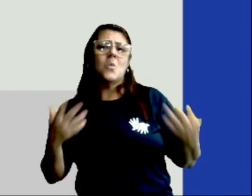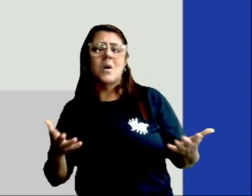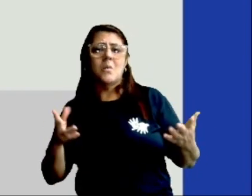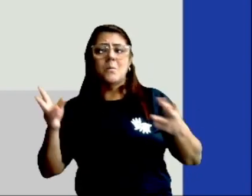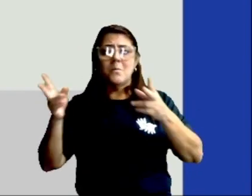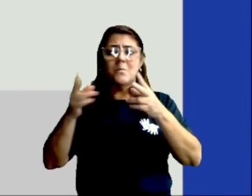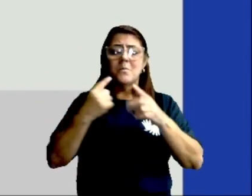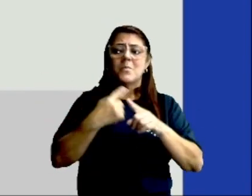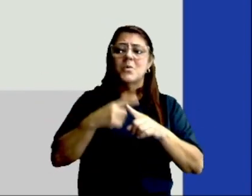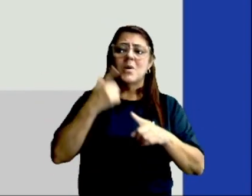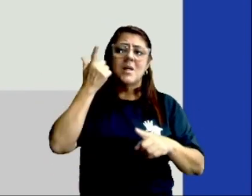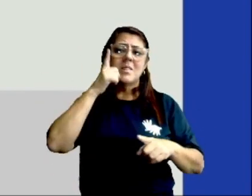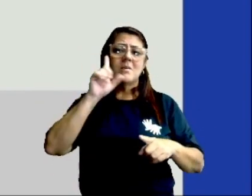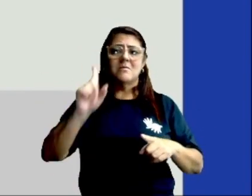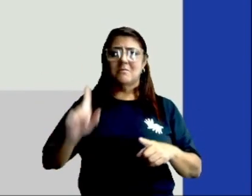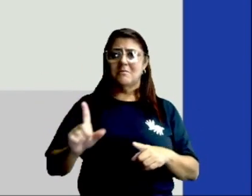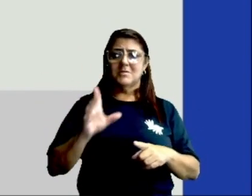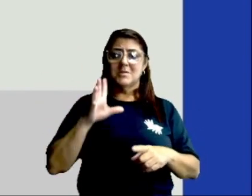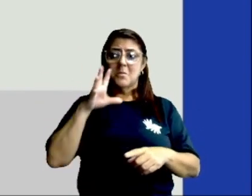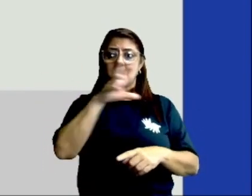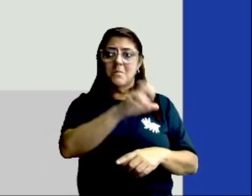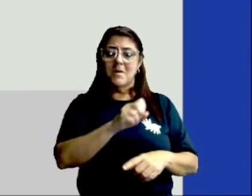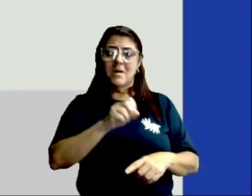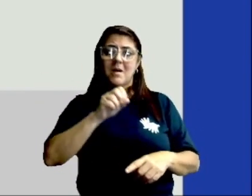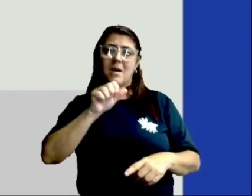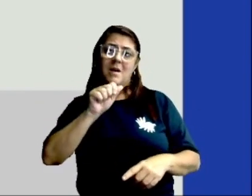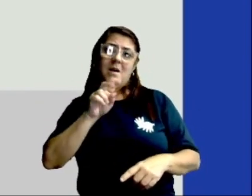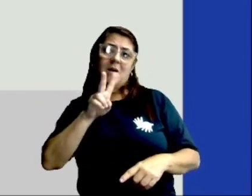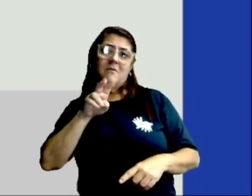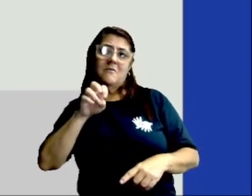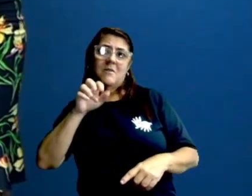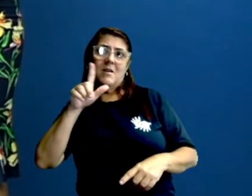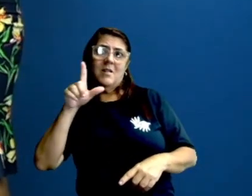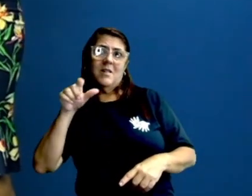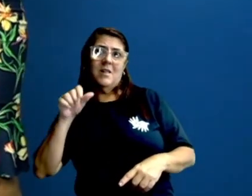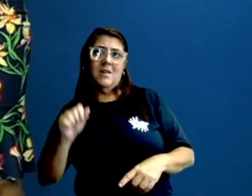conseguiu pegar a avelã? E aí vocês vão refletindo e vão aí